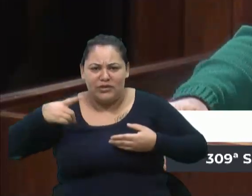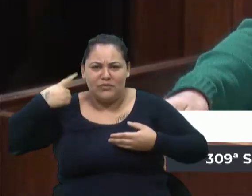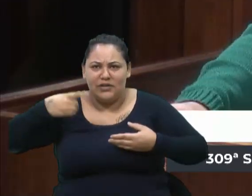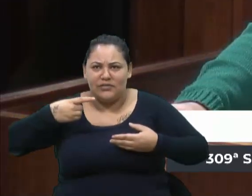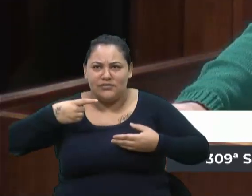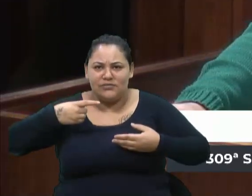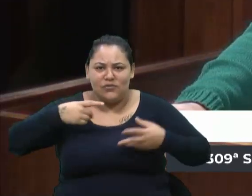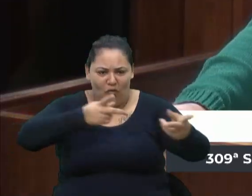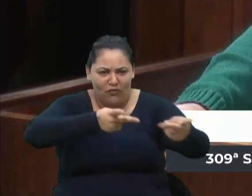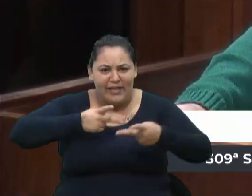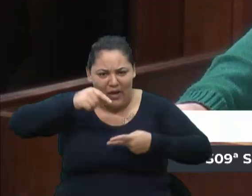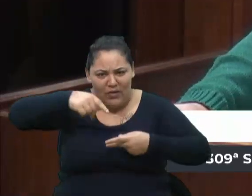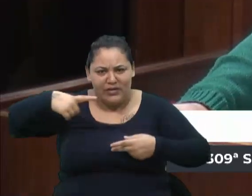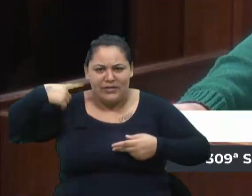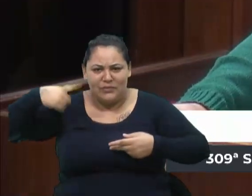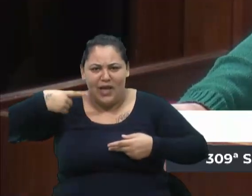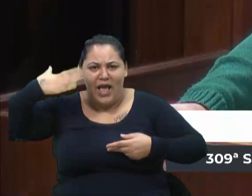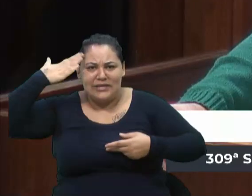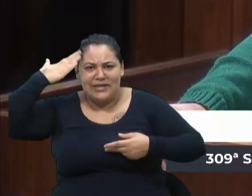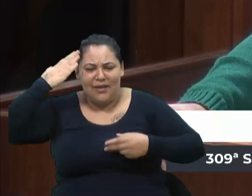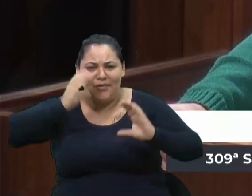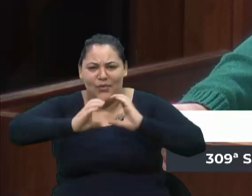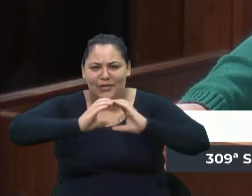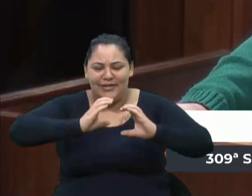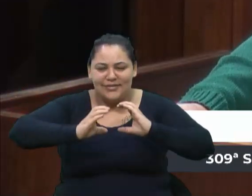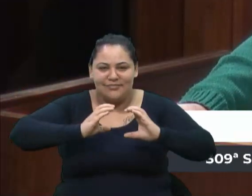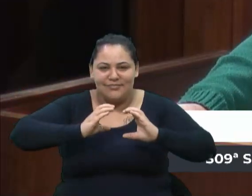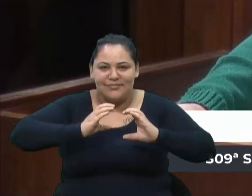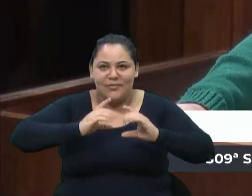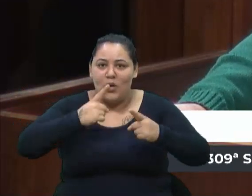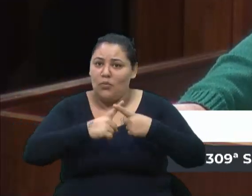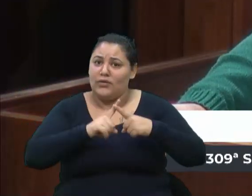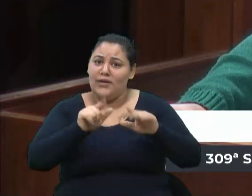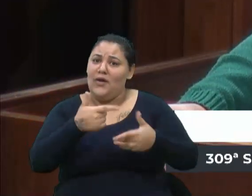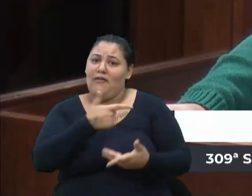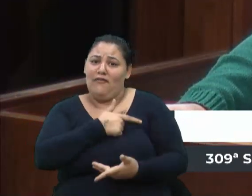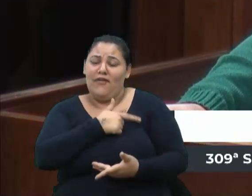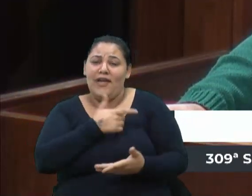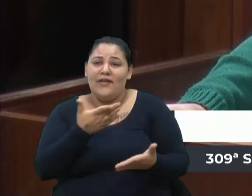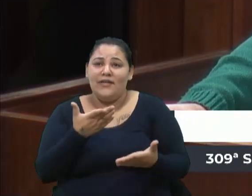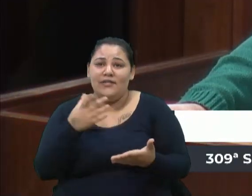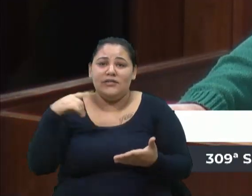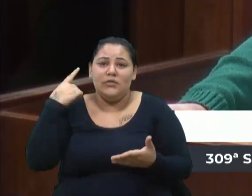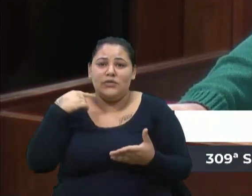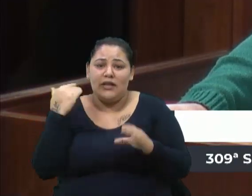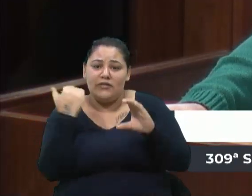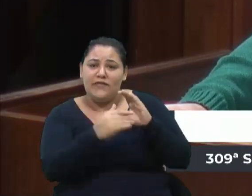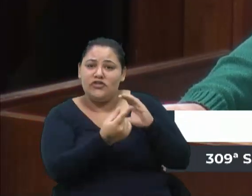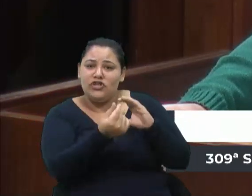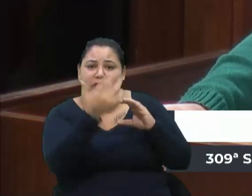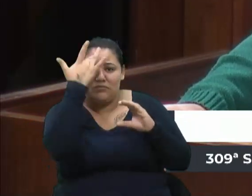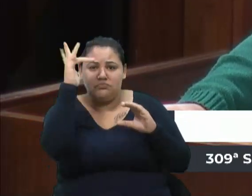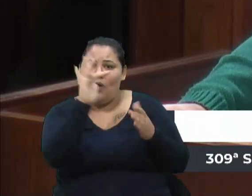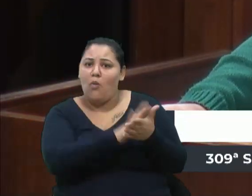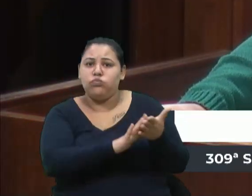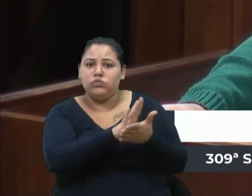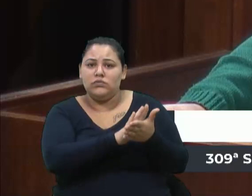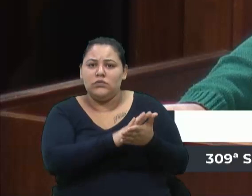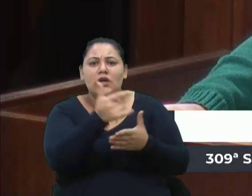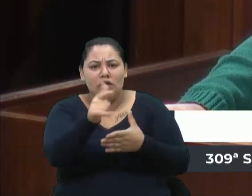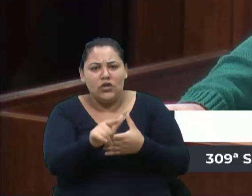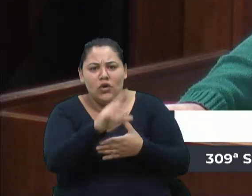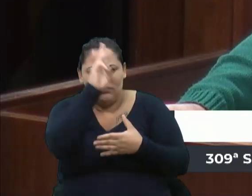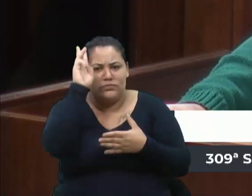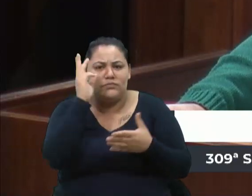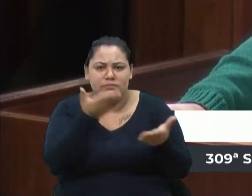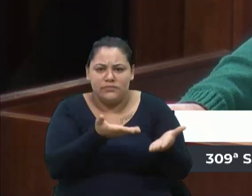Esses deputados estão sabendo porque você é feio os deputados mandamentos não ficam sabendo e outra vez